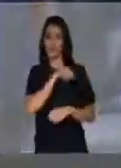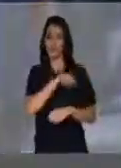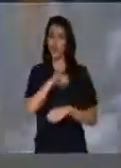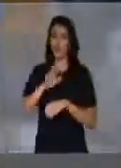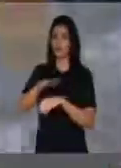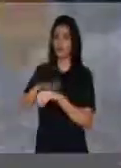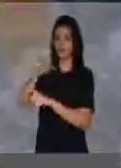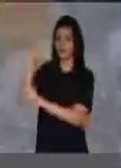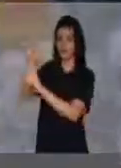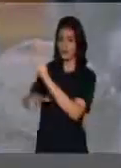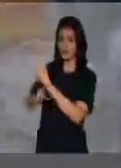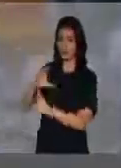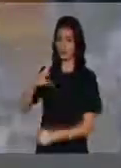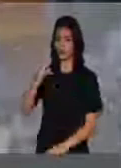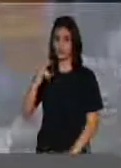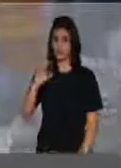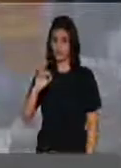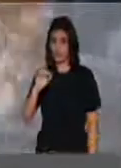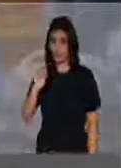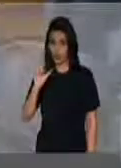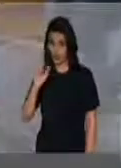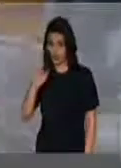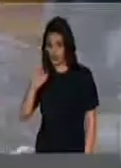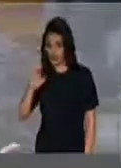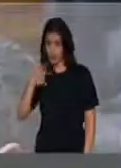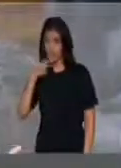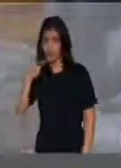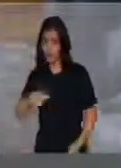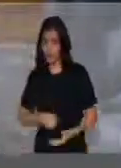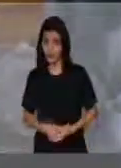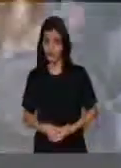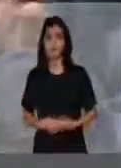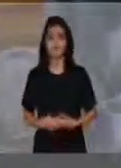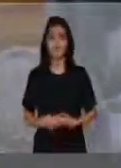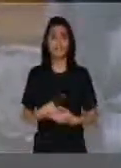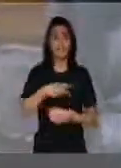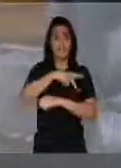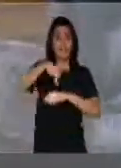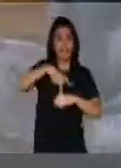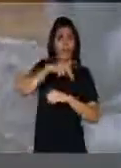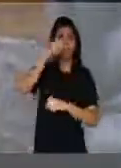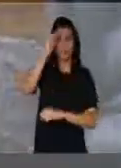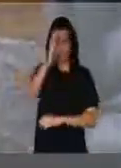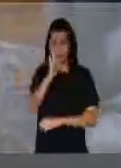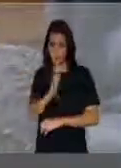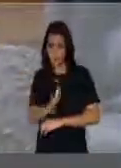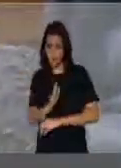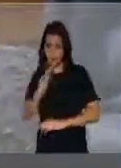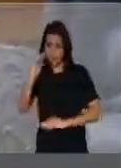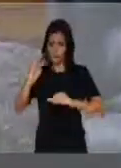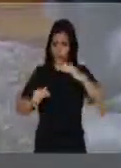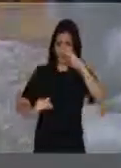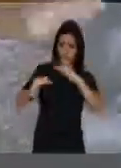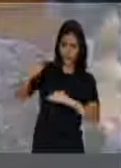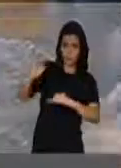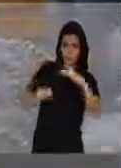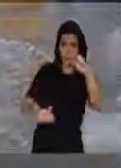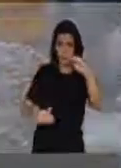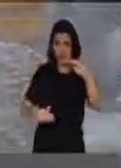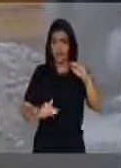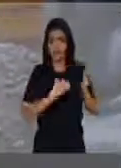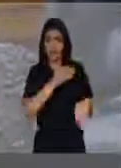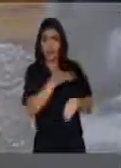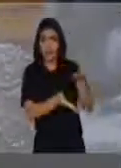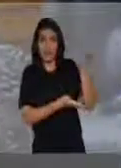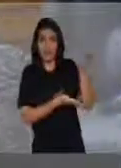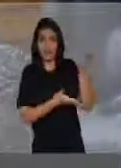deputado Chico Alencar. Num país com tantas desigualdades, tratar desigualmente os desiguais para